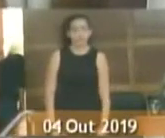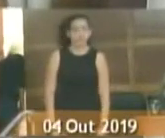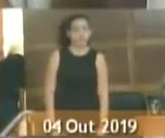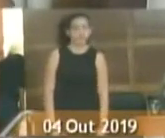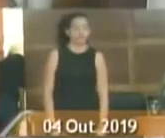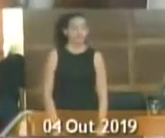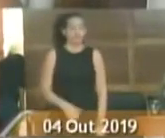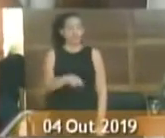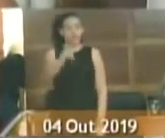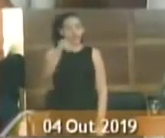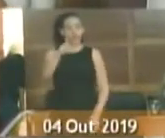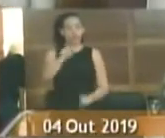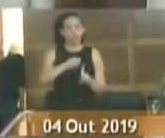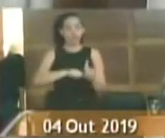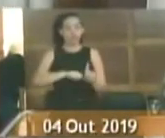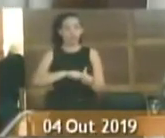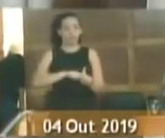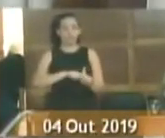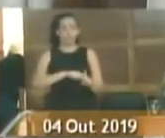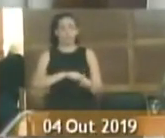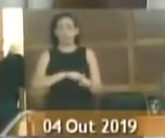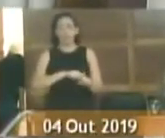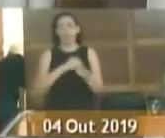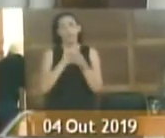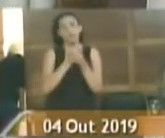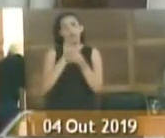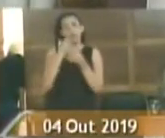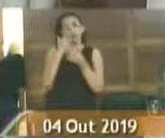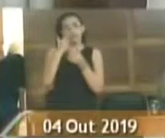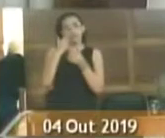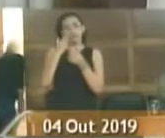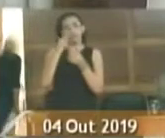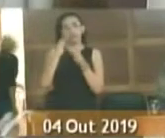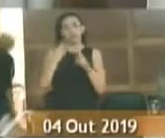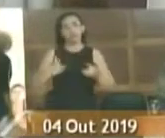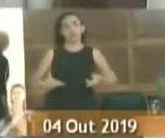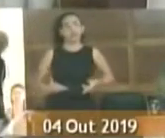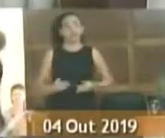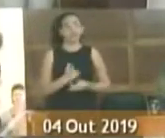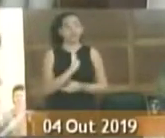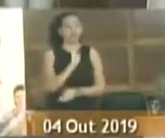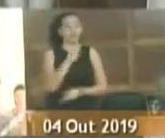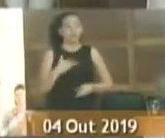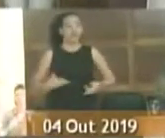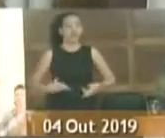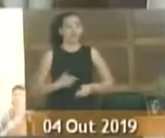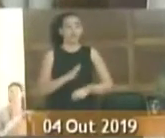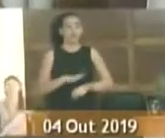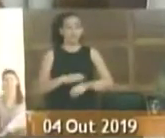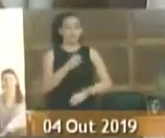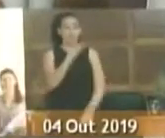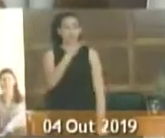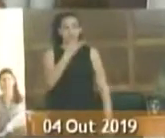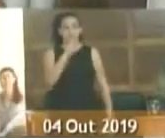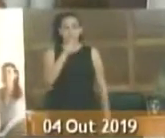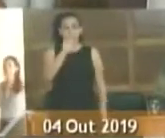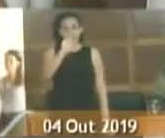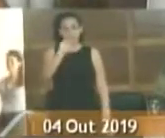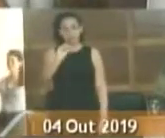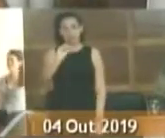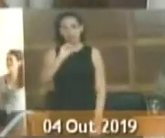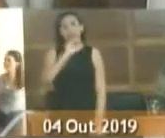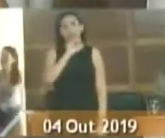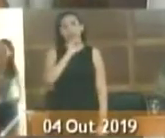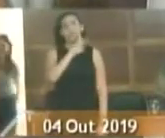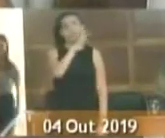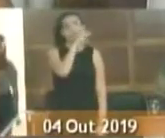Em 9 meses, a gente tem 9 meses de início da campanha de castração. Já foram castrados mais de 350 animais. Então,